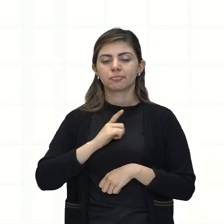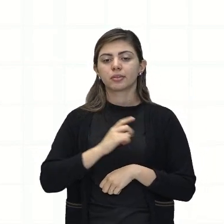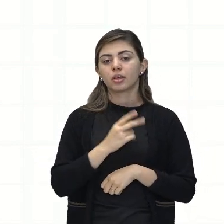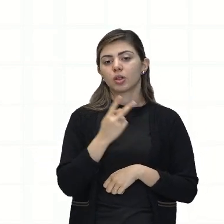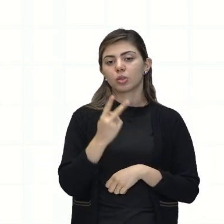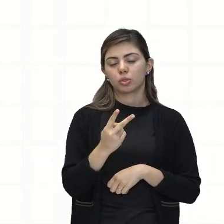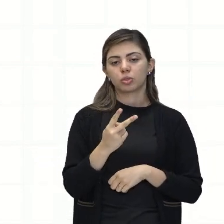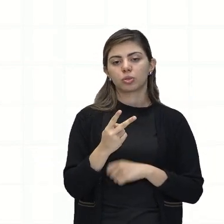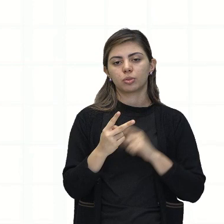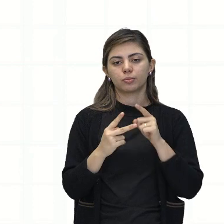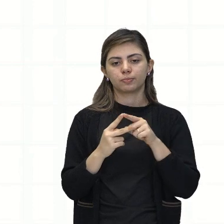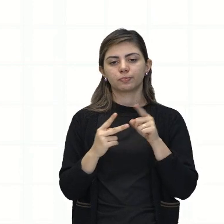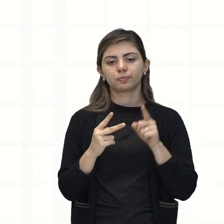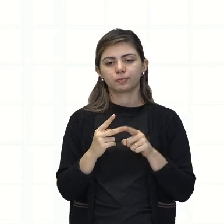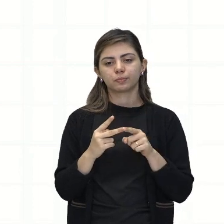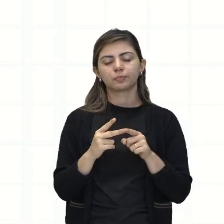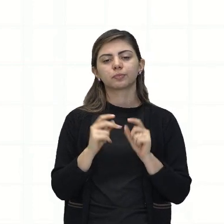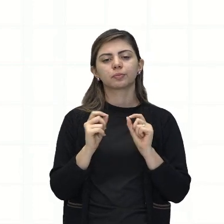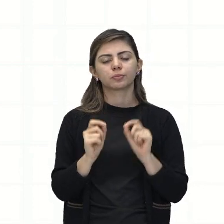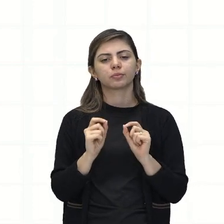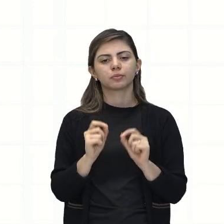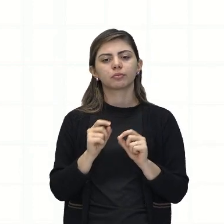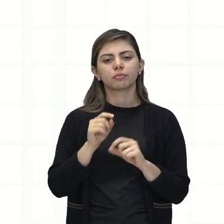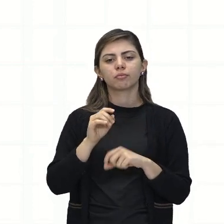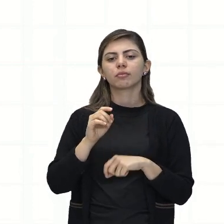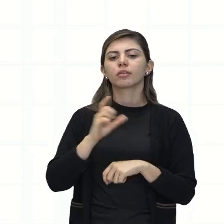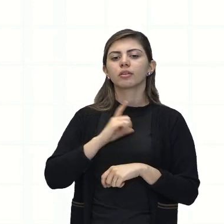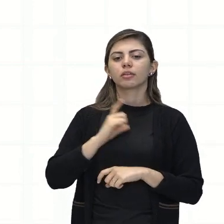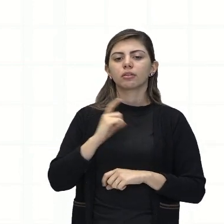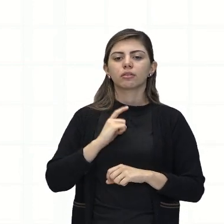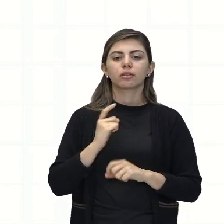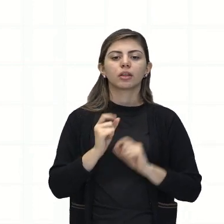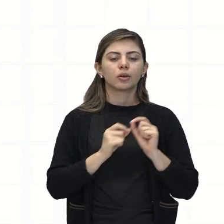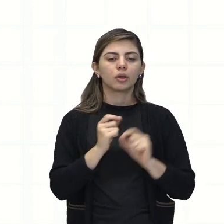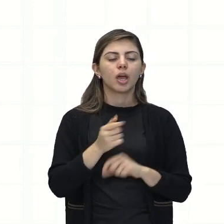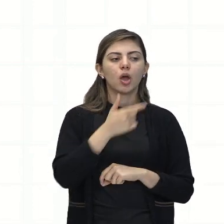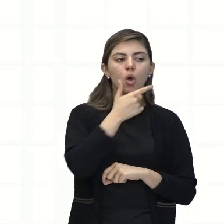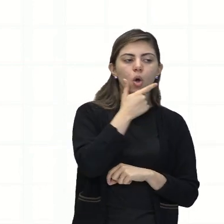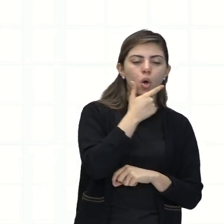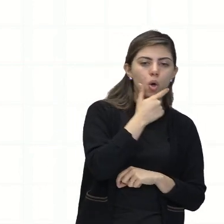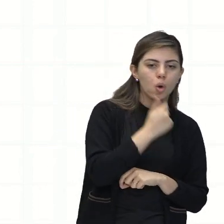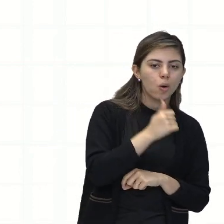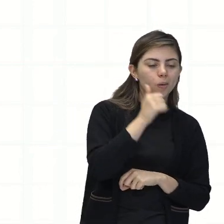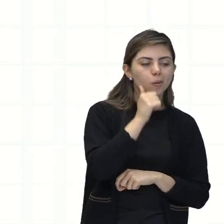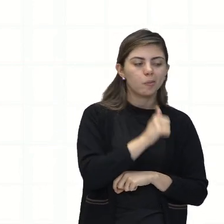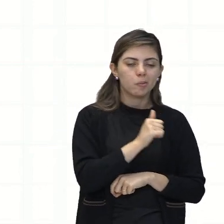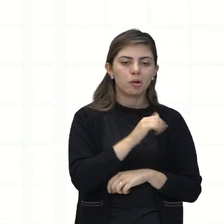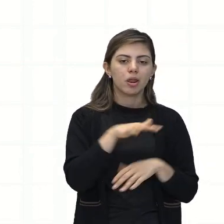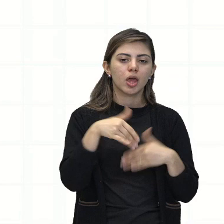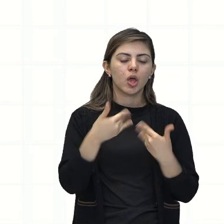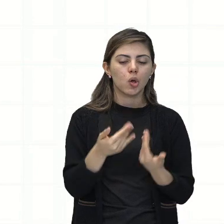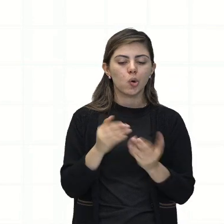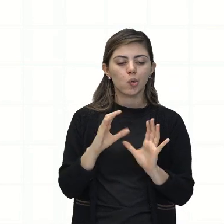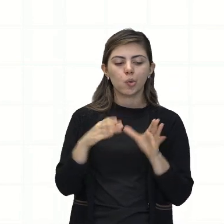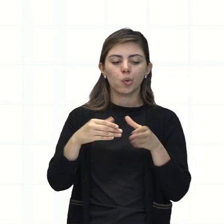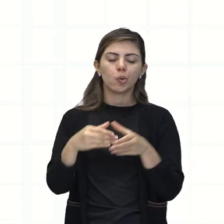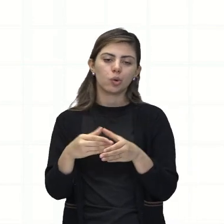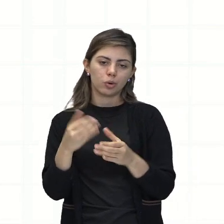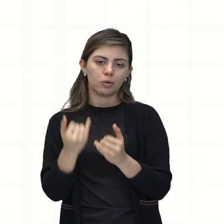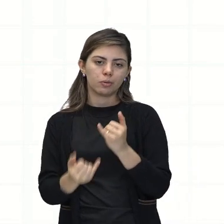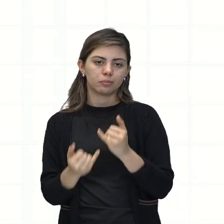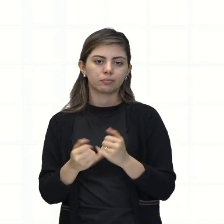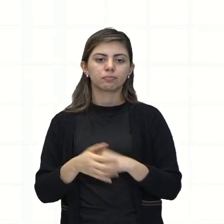que eram dados, eles eram formados pelo gênero e pela espécie. Então, Carolus Linnaeus,